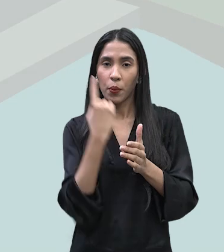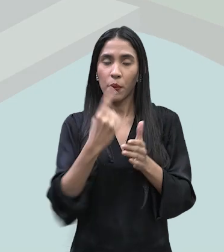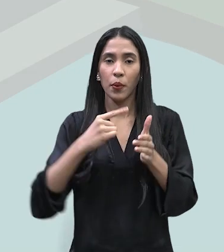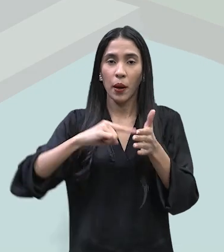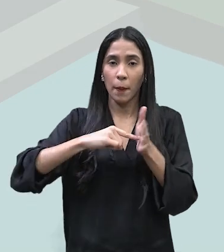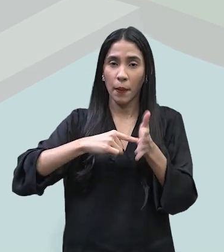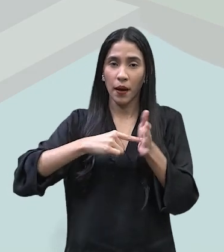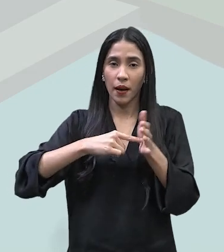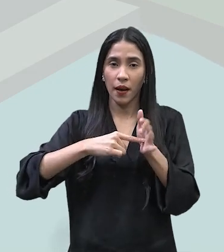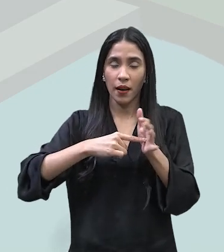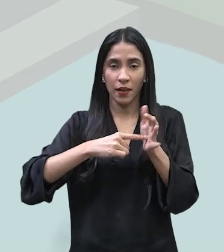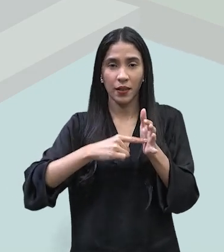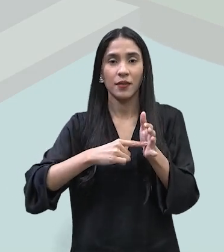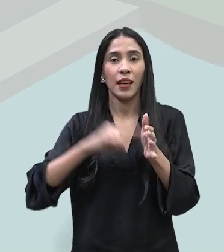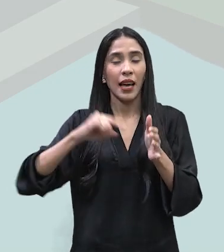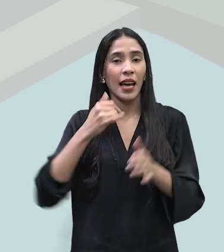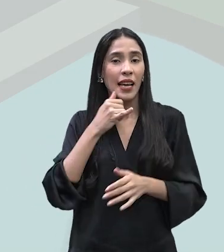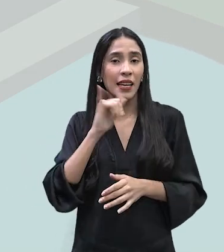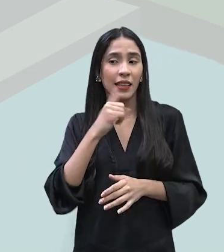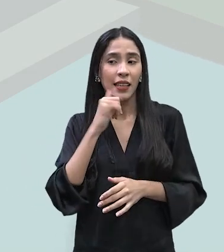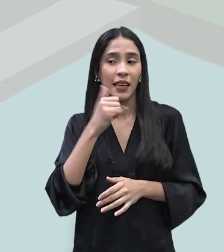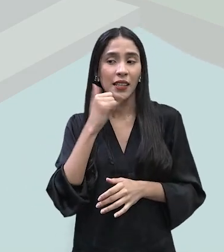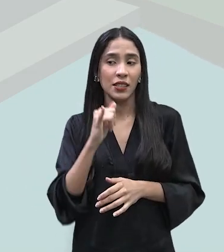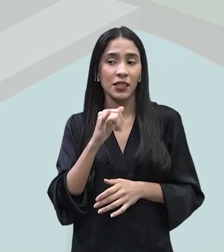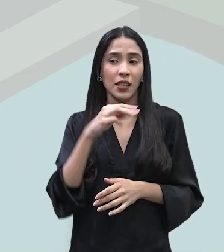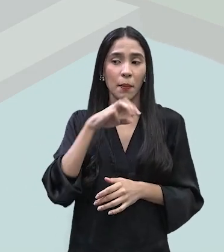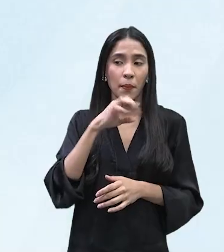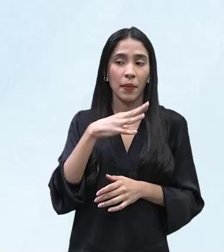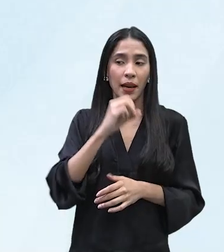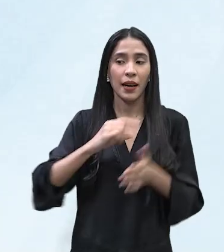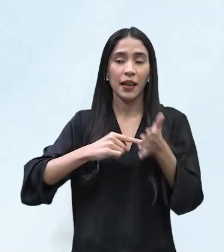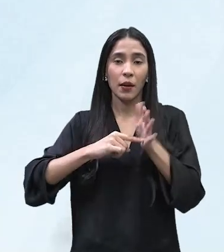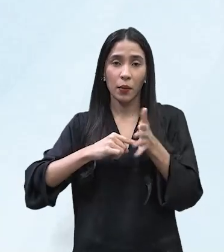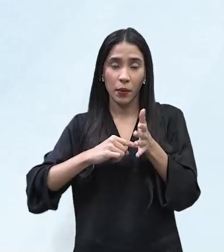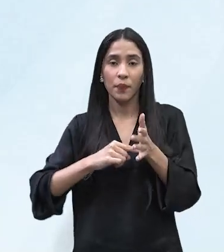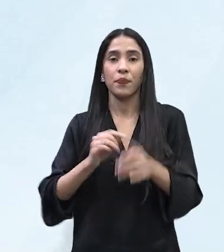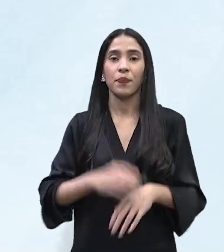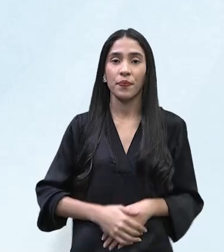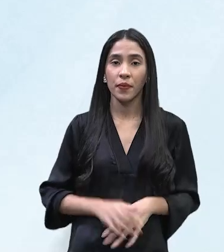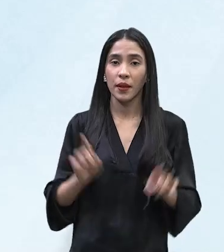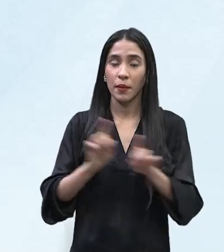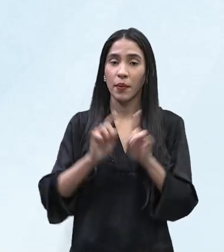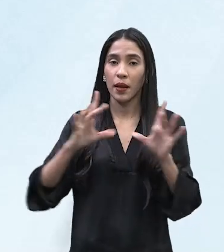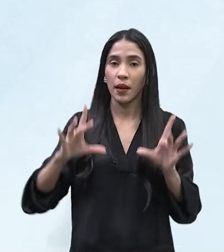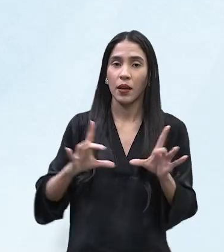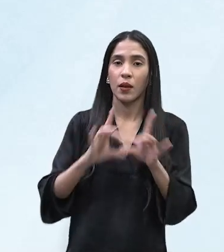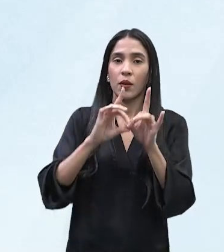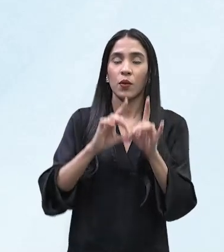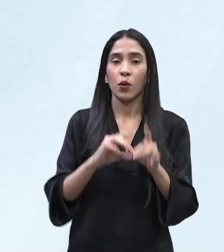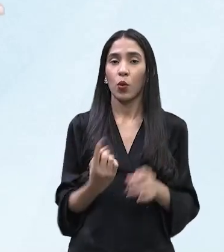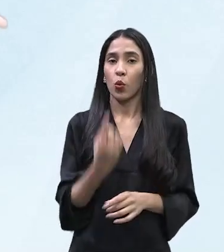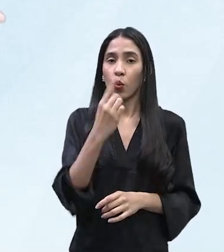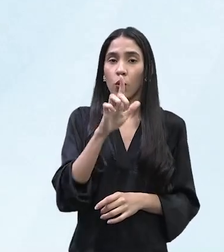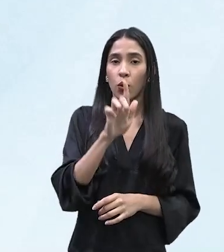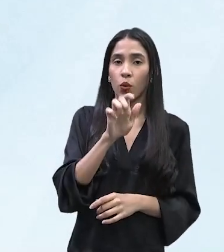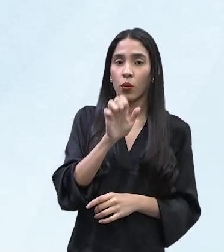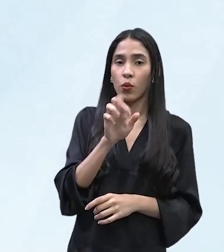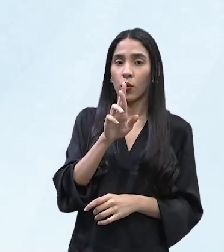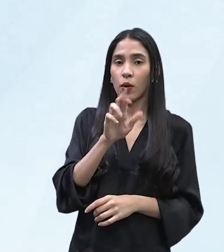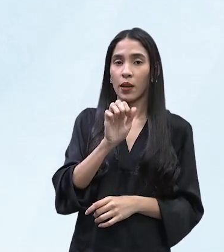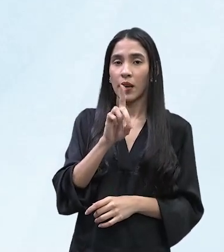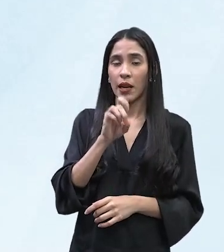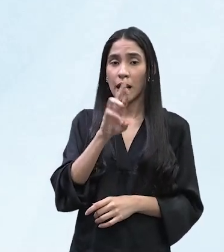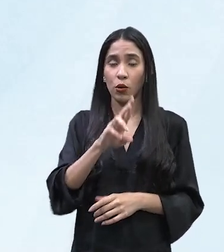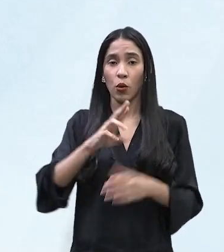girar. Essa rotação é a energia mecânica. A turbina está conectada a um gerador. Quando